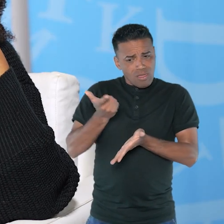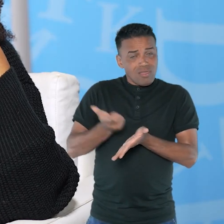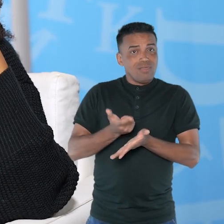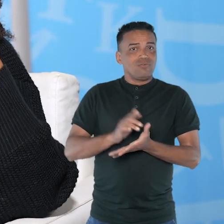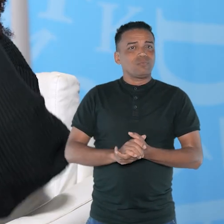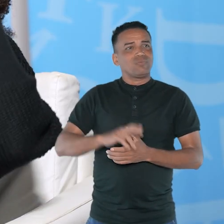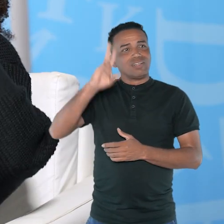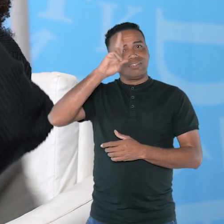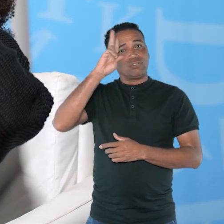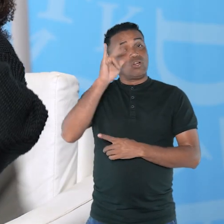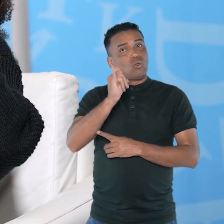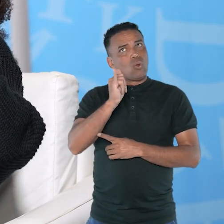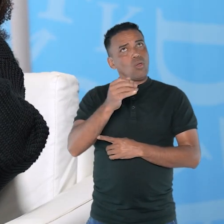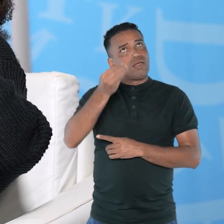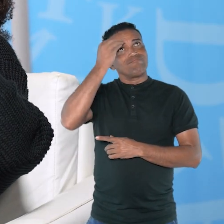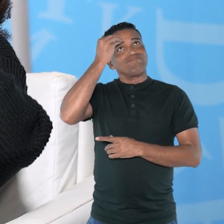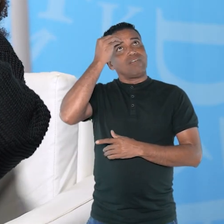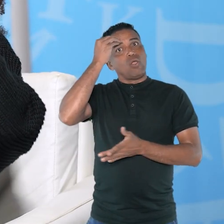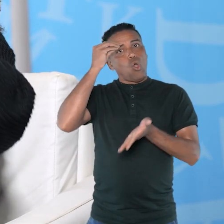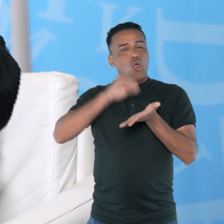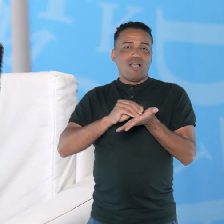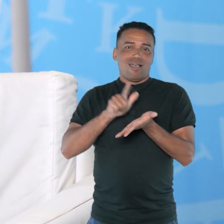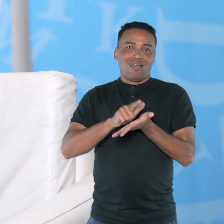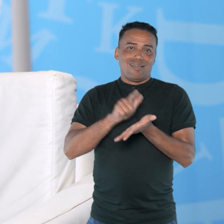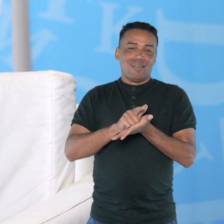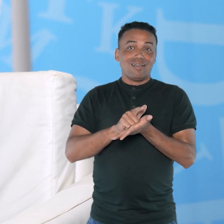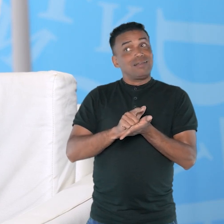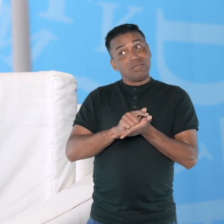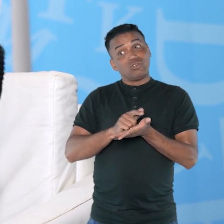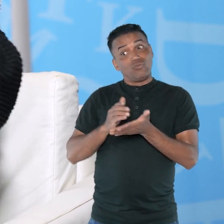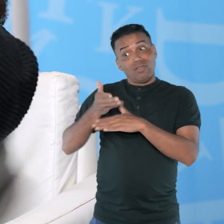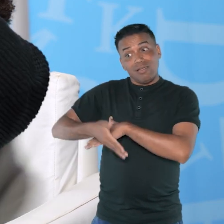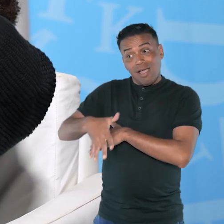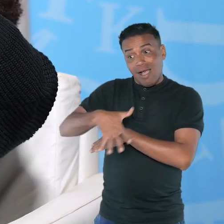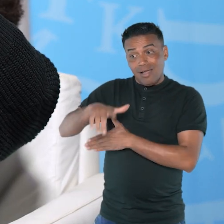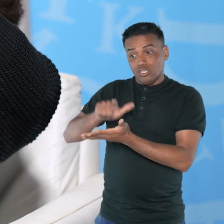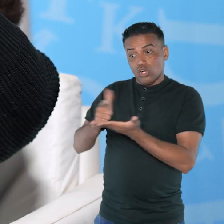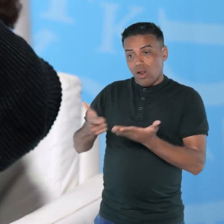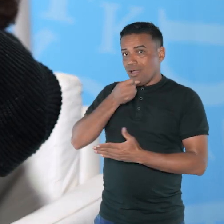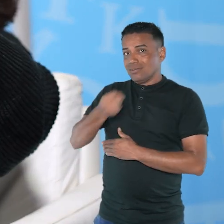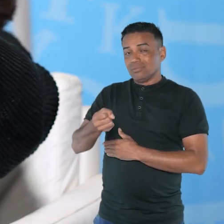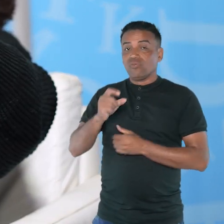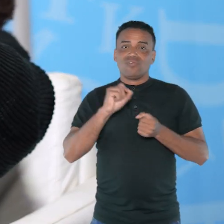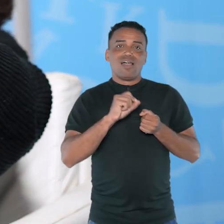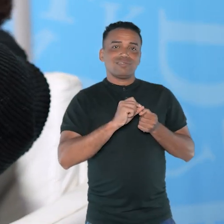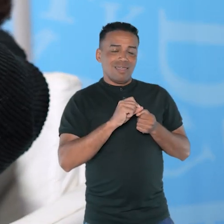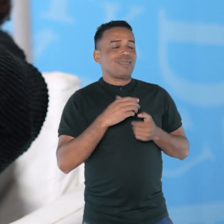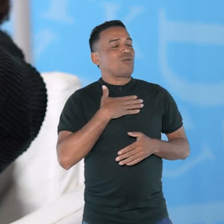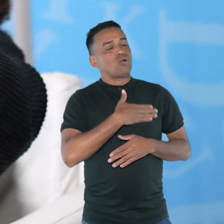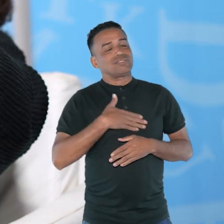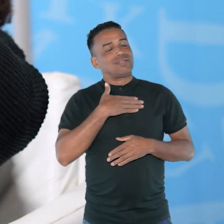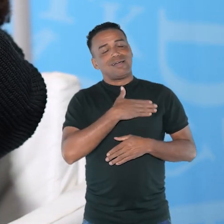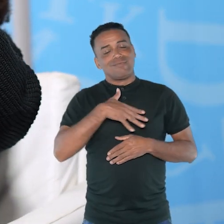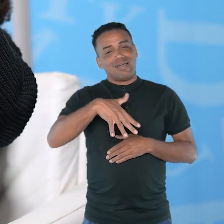tenho uma história que eu quero contar e aquela coisa. Então, assim, mesmo que eu não tenha ido fazer jornalismo, eu fui fazer algo que eu gostava dentro